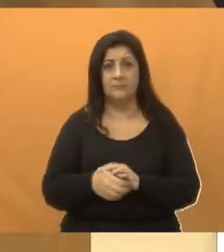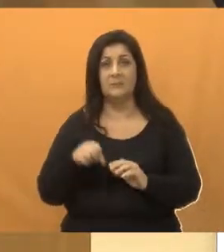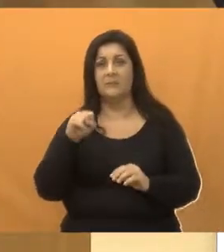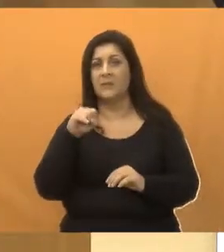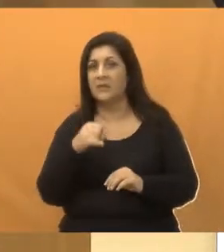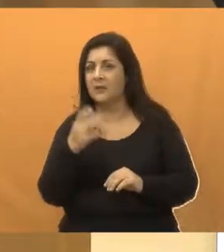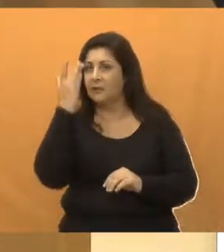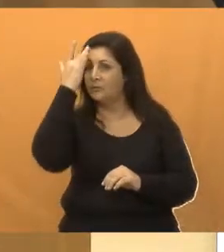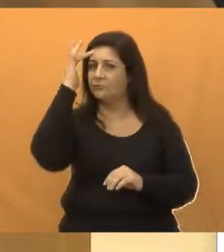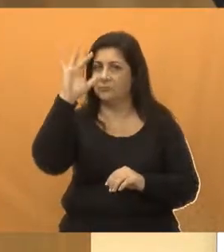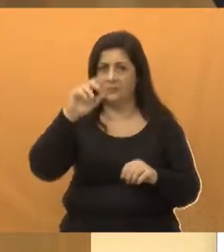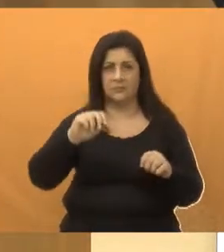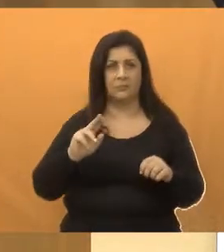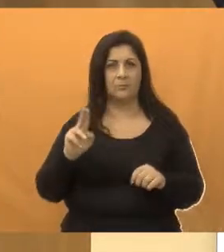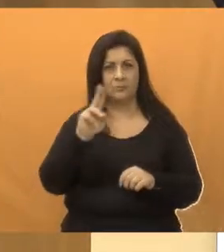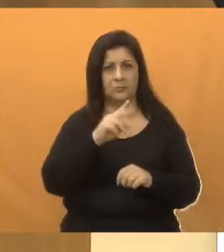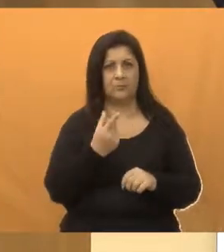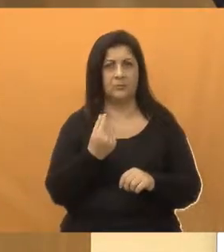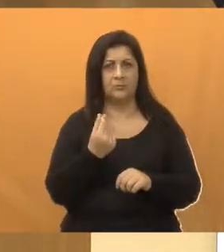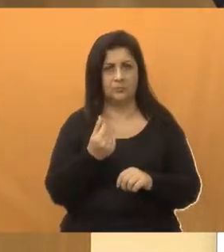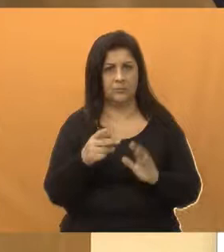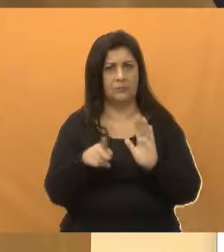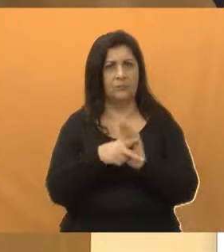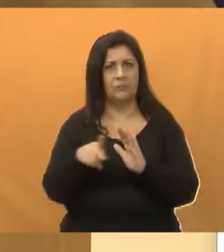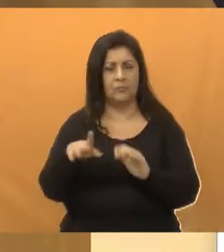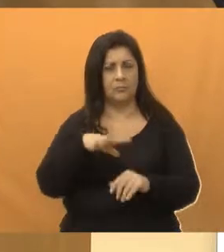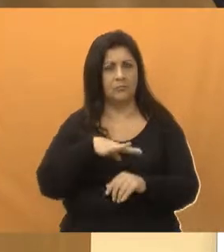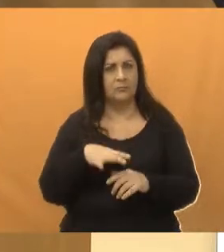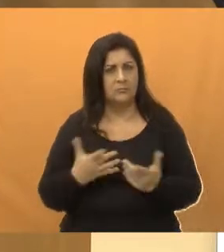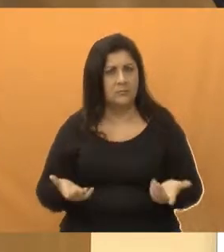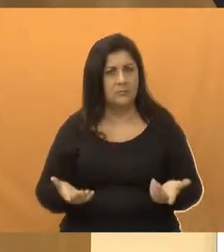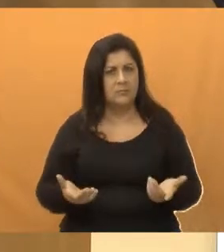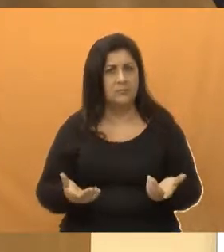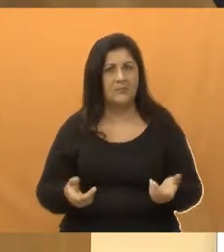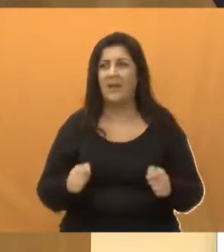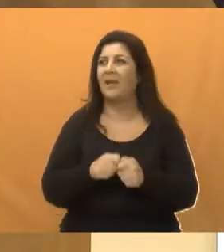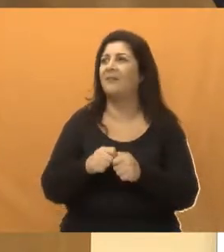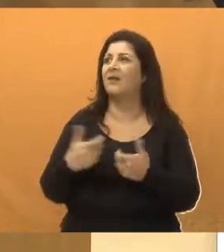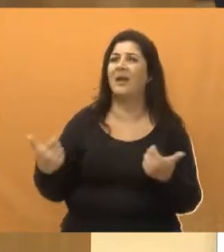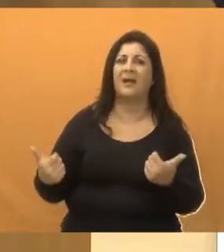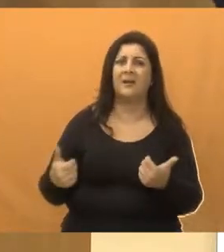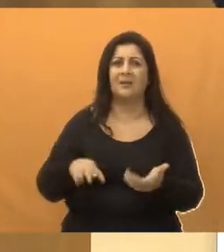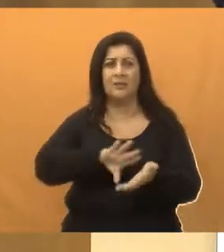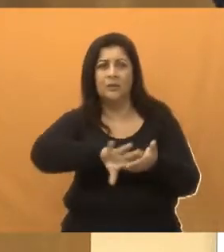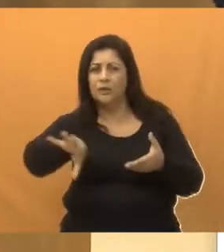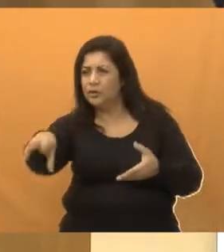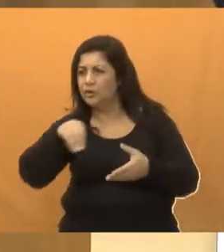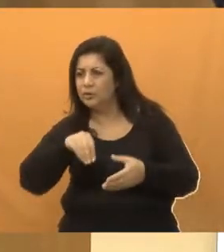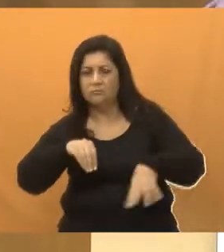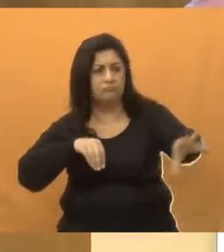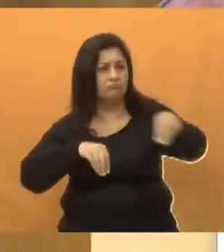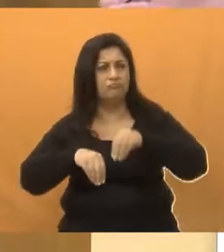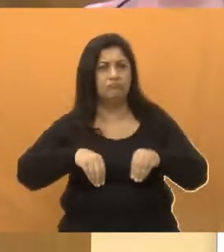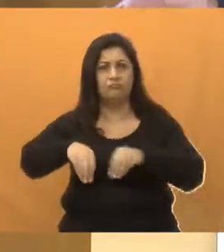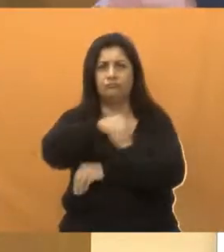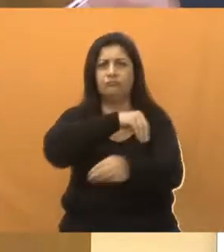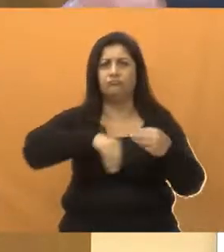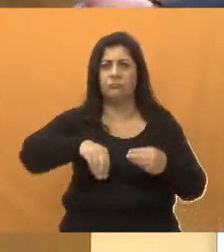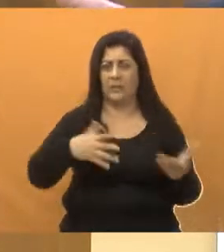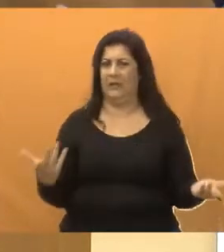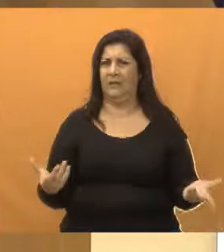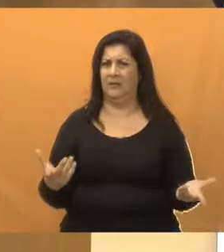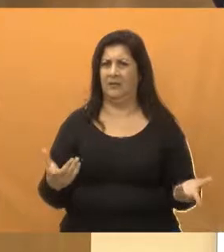souber fazer gestão dos recursos públicos, não dá. Aí fica resolvendo tudo na canetada, tiro daqui, jogo para cá. Gente, não é assim